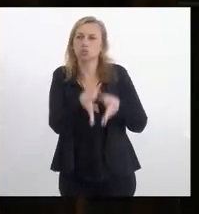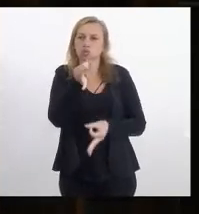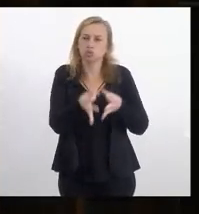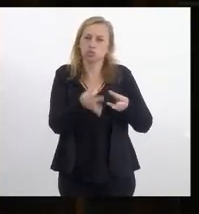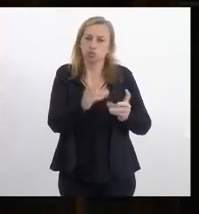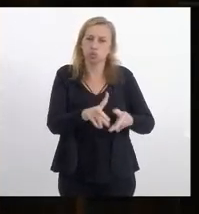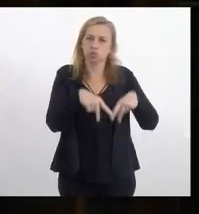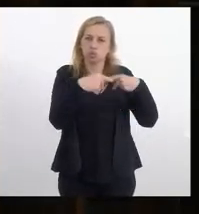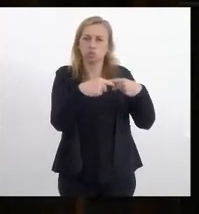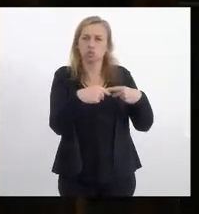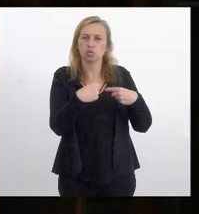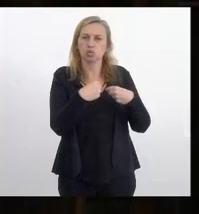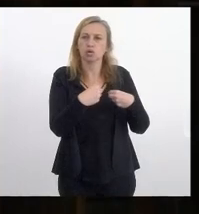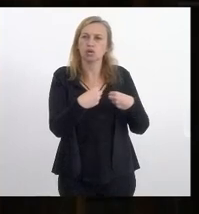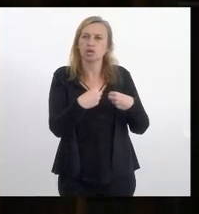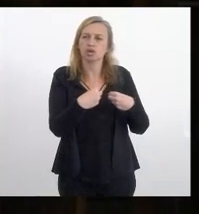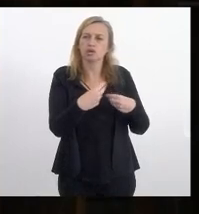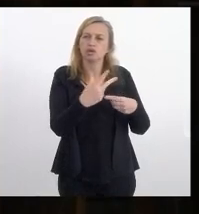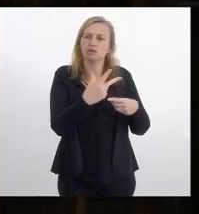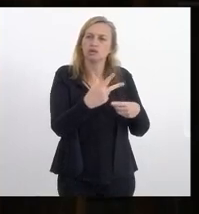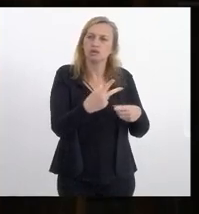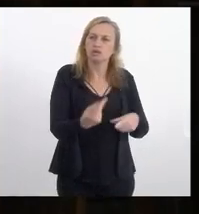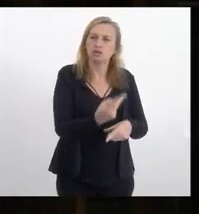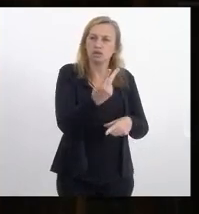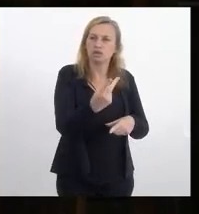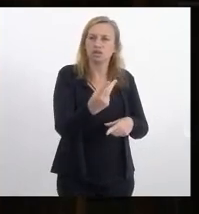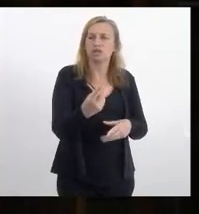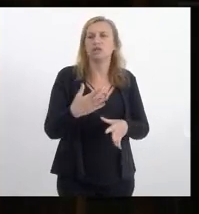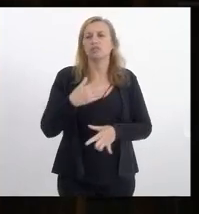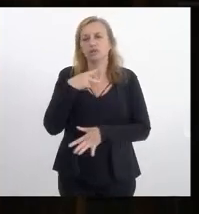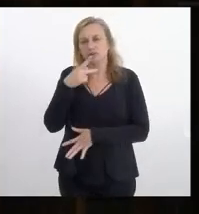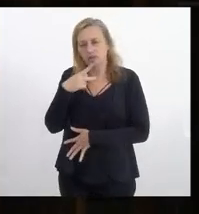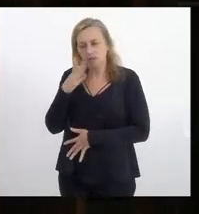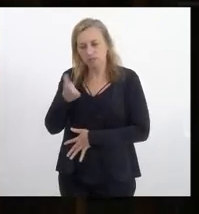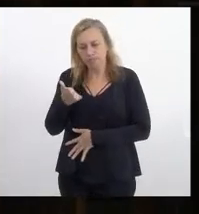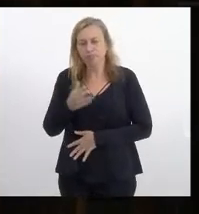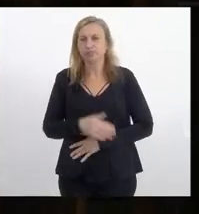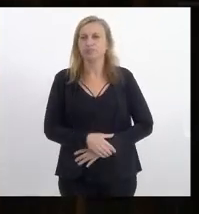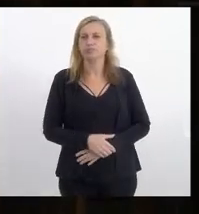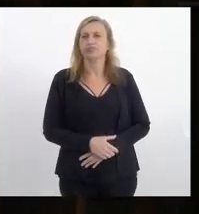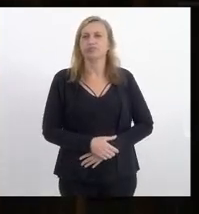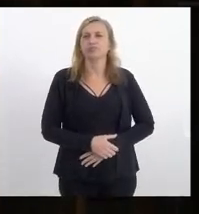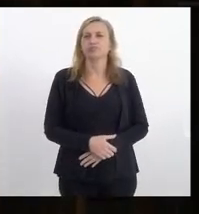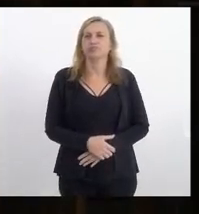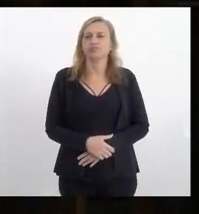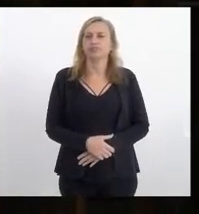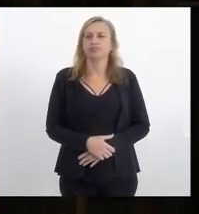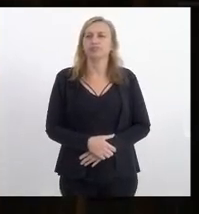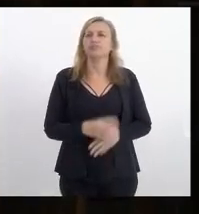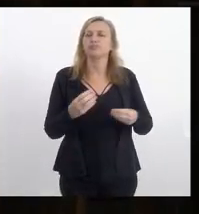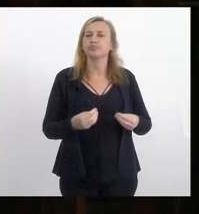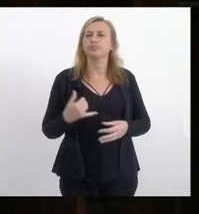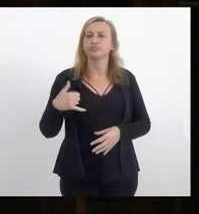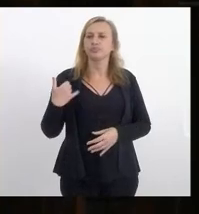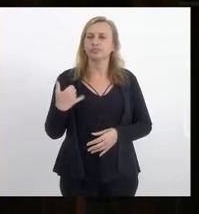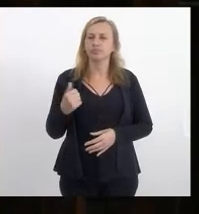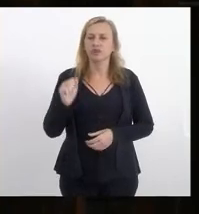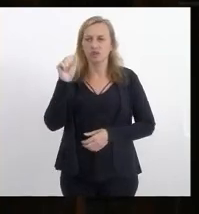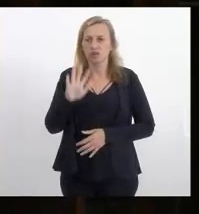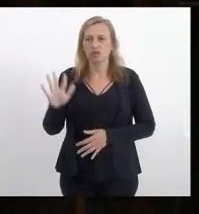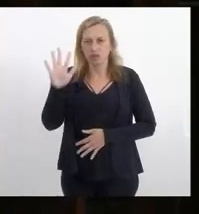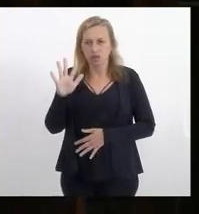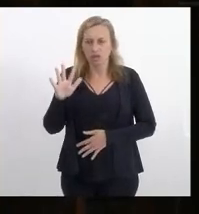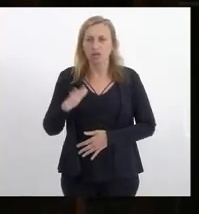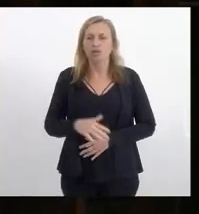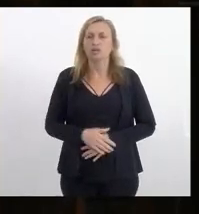é que essa é que a minha fala hoje é dirigida o que seja concedida a qualidade Ampla geral